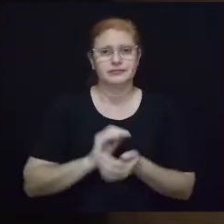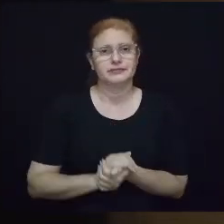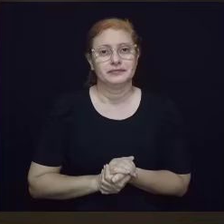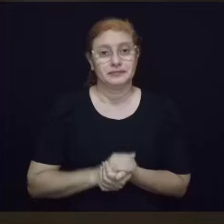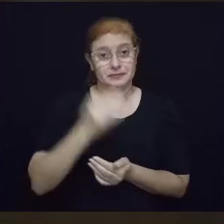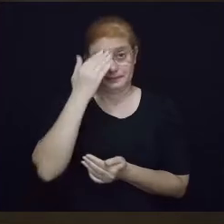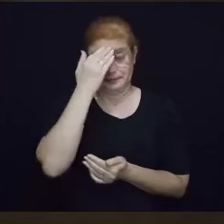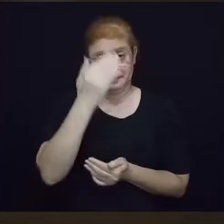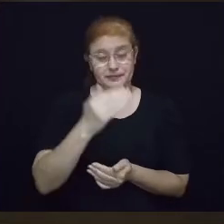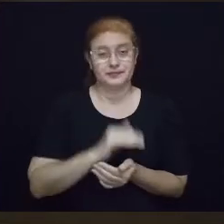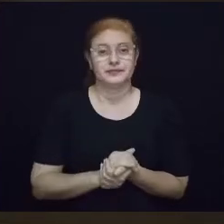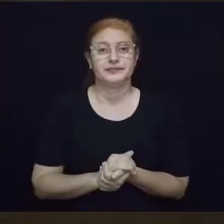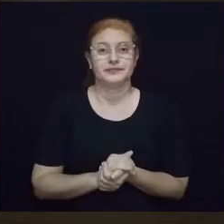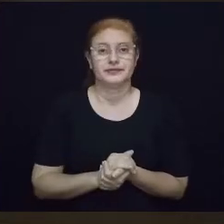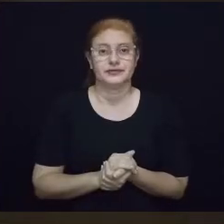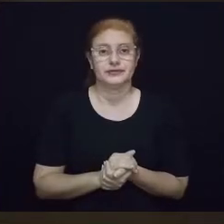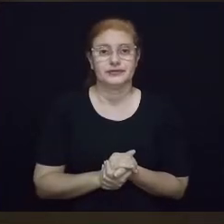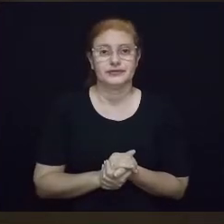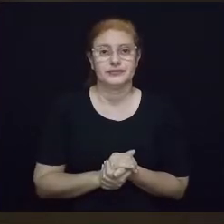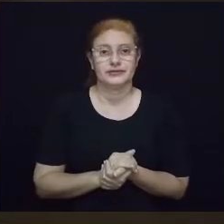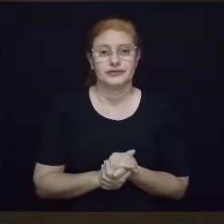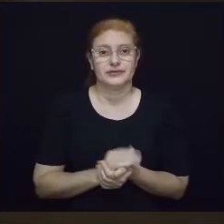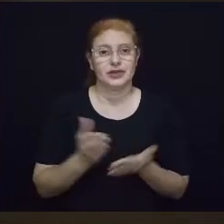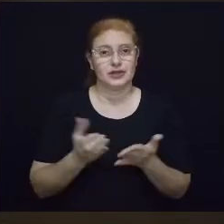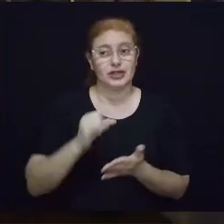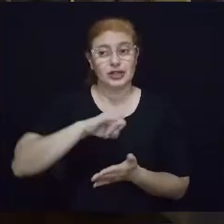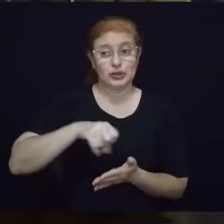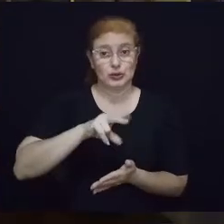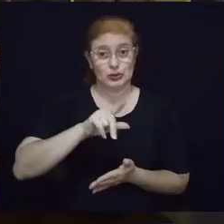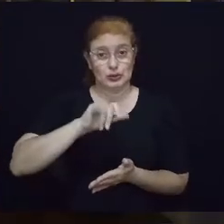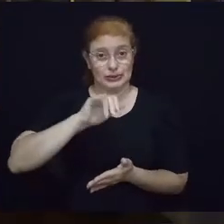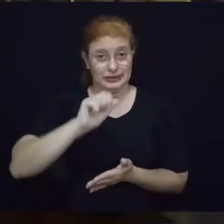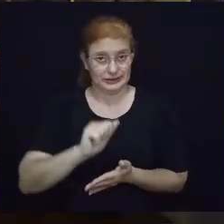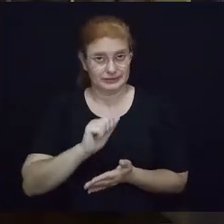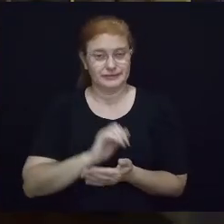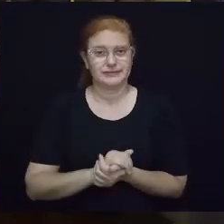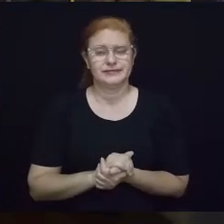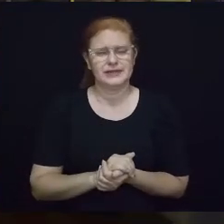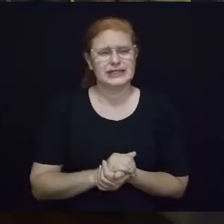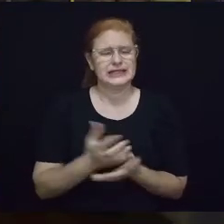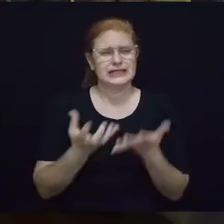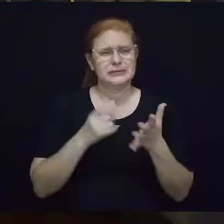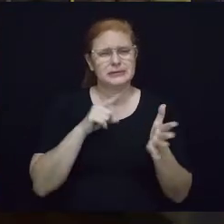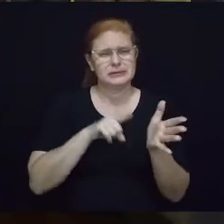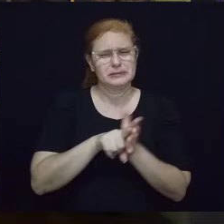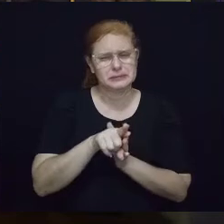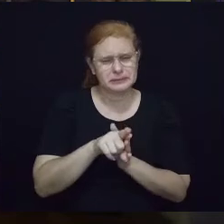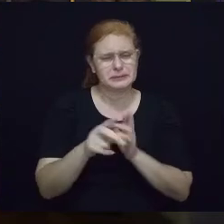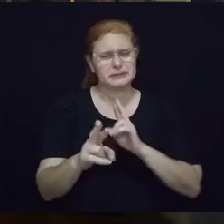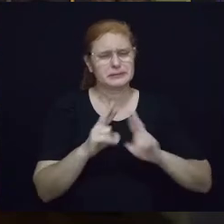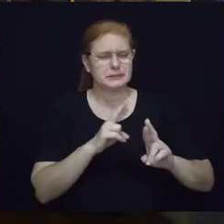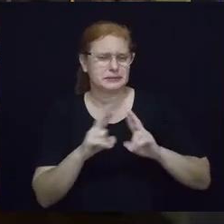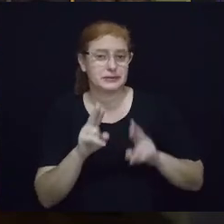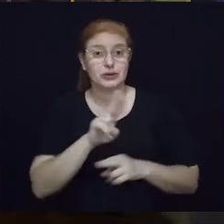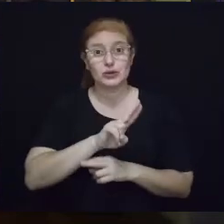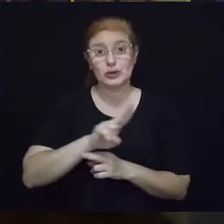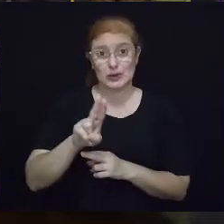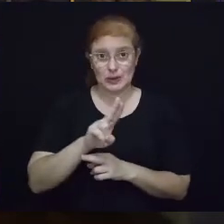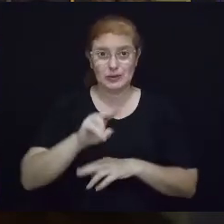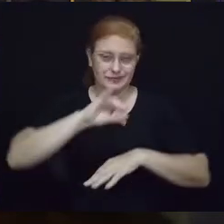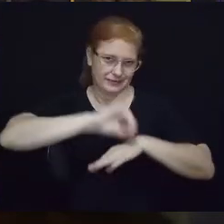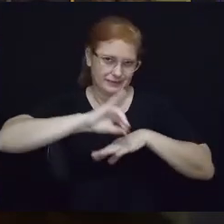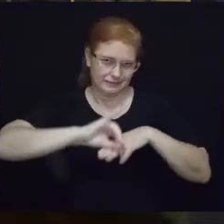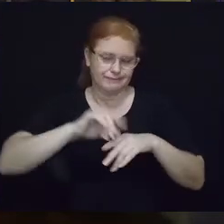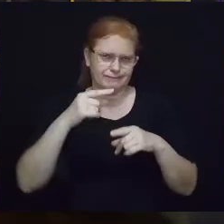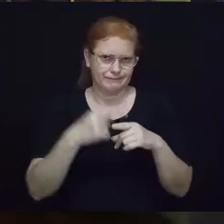Obrigada. Agora passamos a palavra para a Júlia Corso. Tudo bom? Eu queria perguntar em relação ao nome das esculturas.